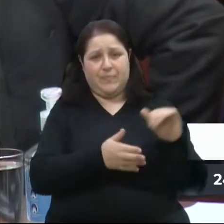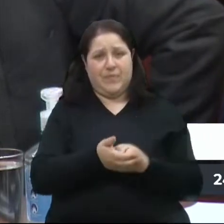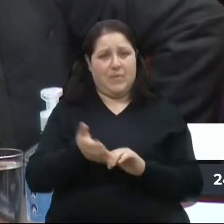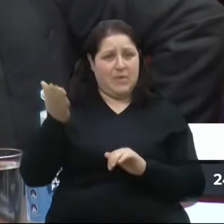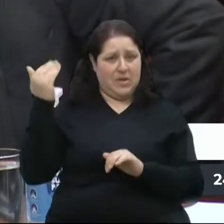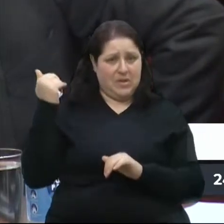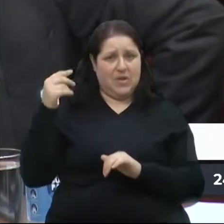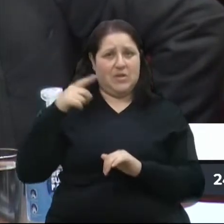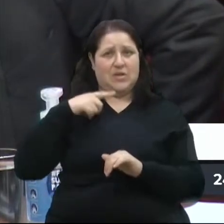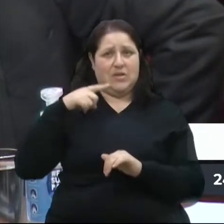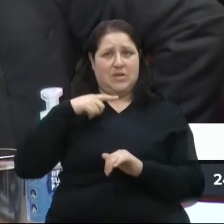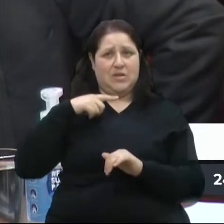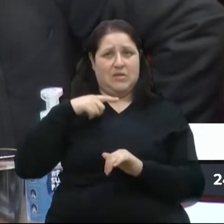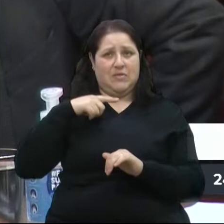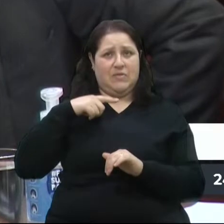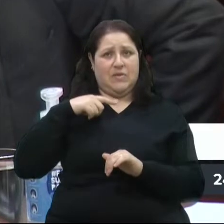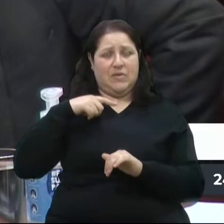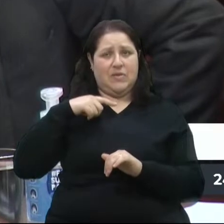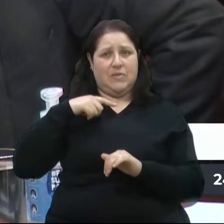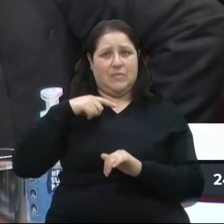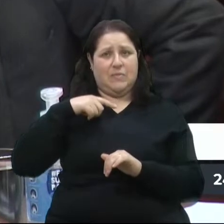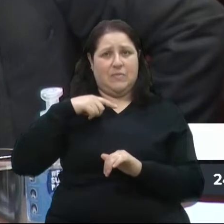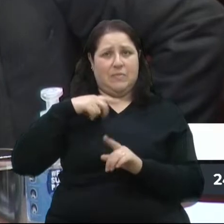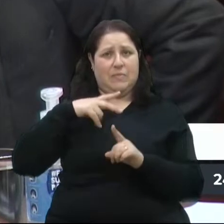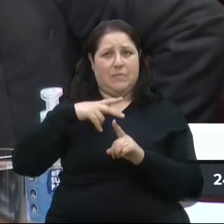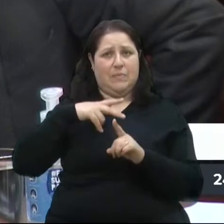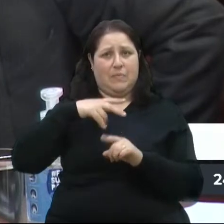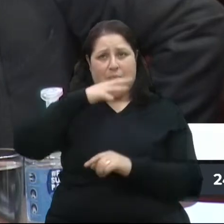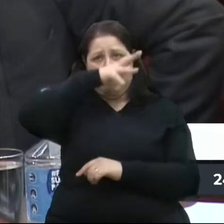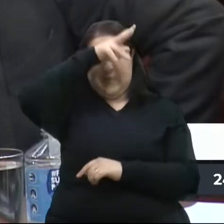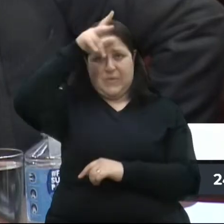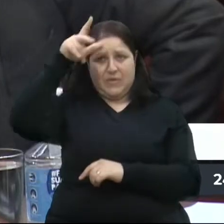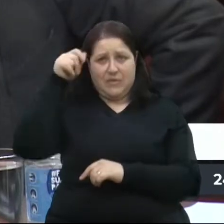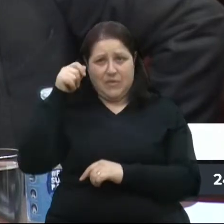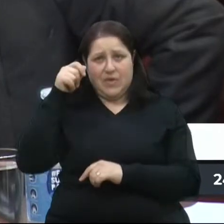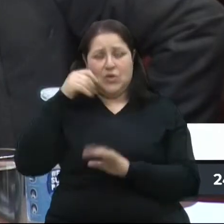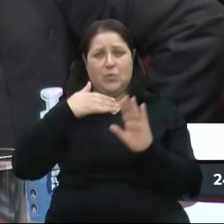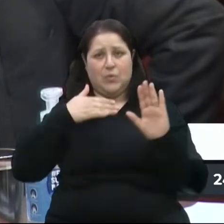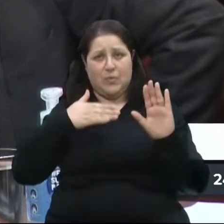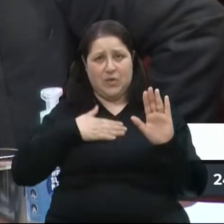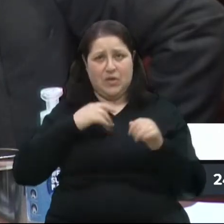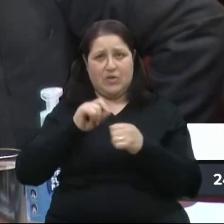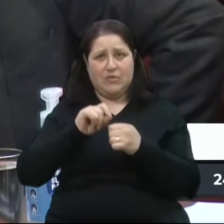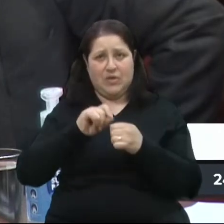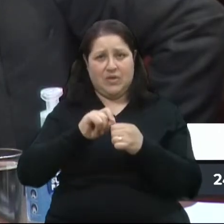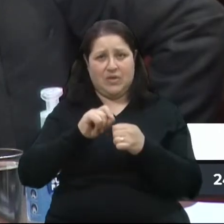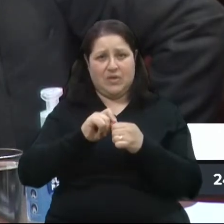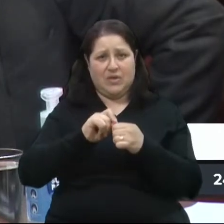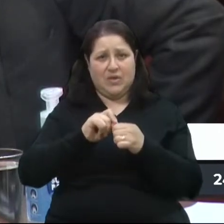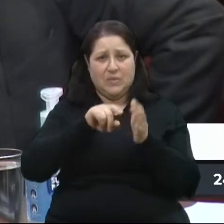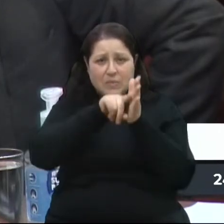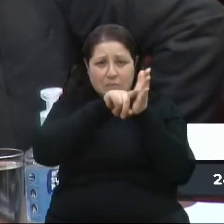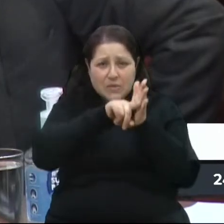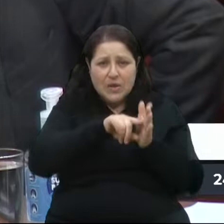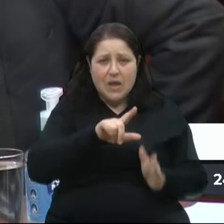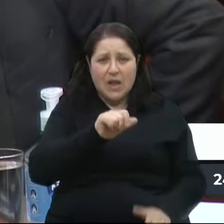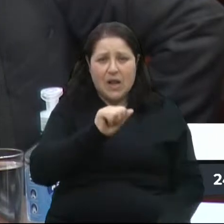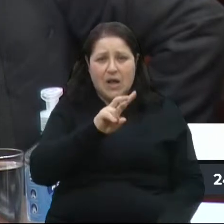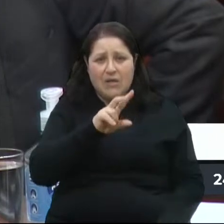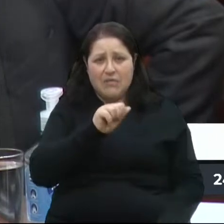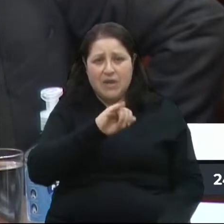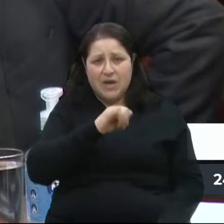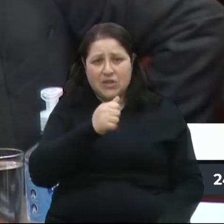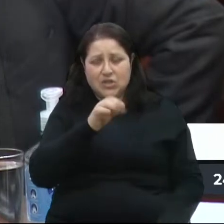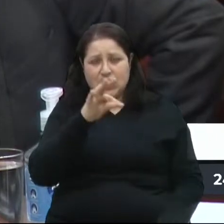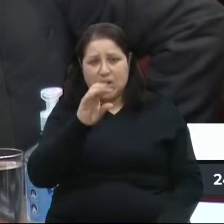uma lava-jato nas planilhas da Visate. Que lava-jato que esse sem-vergonha fez? Iludiu a população nas urnas? Não